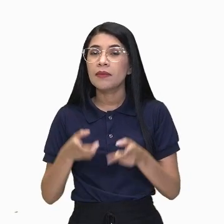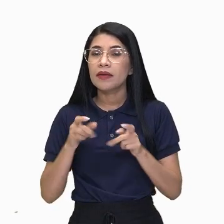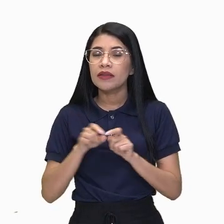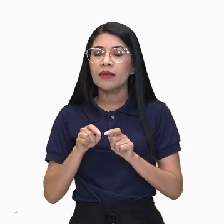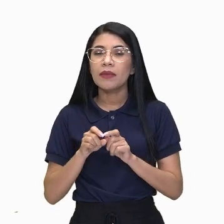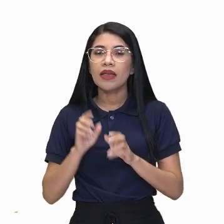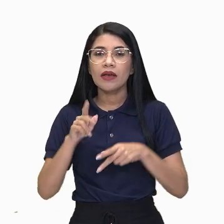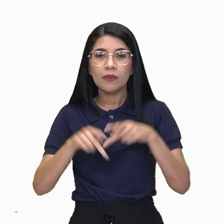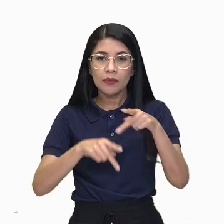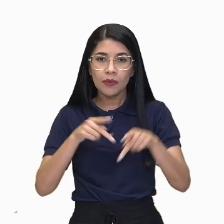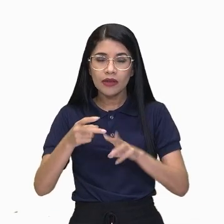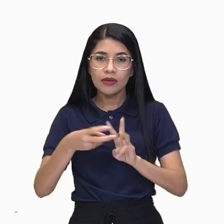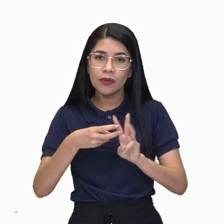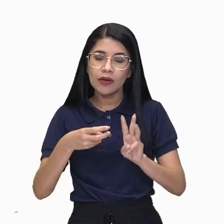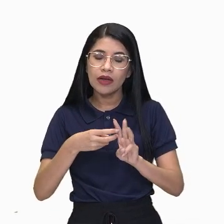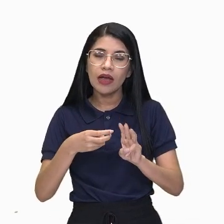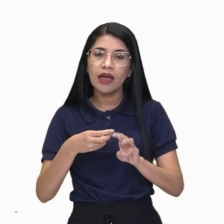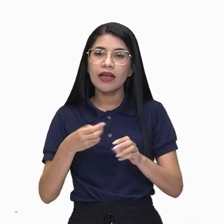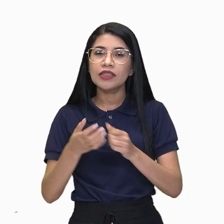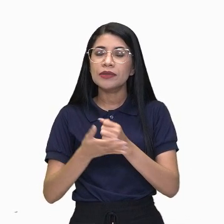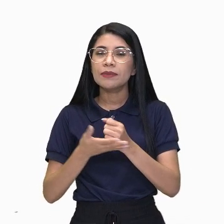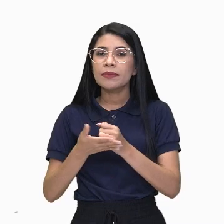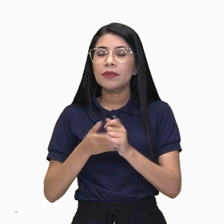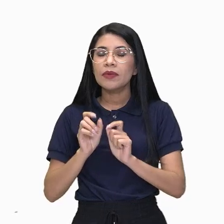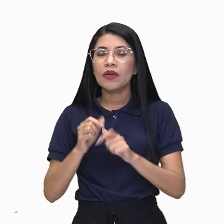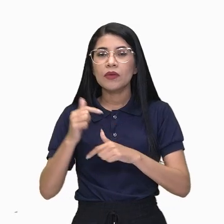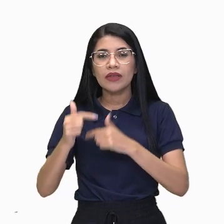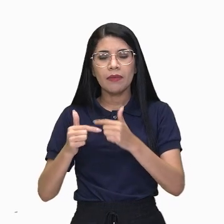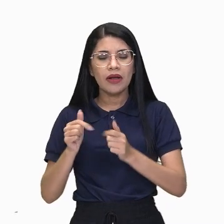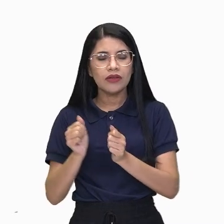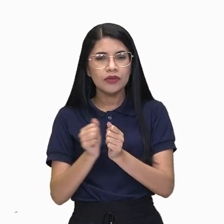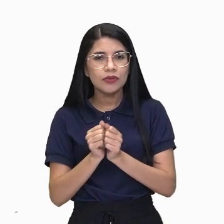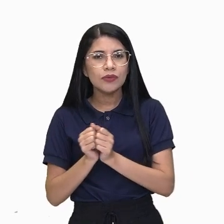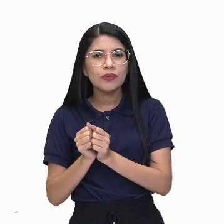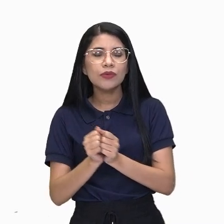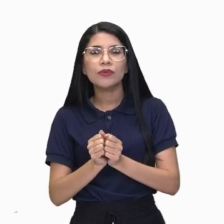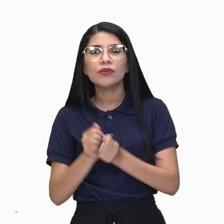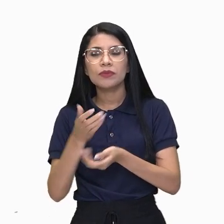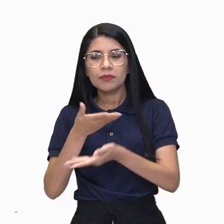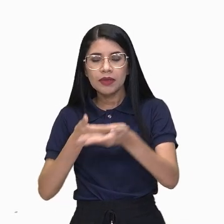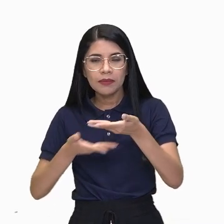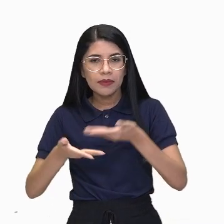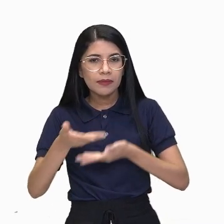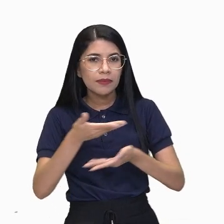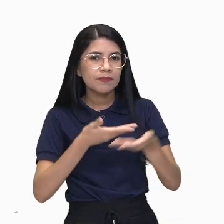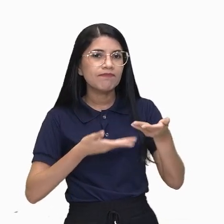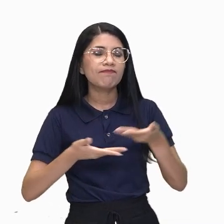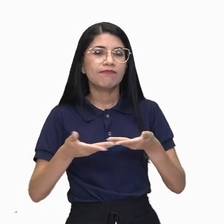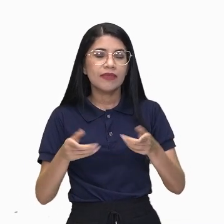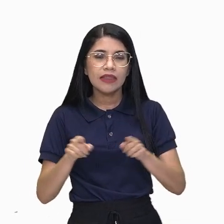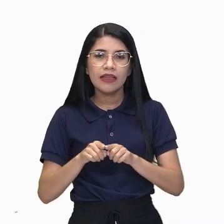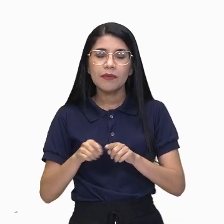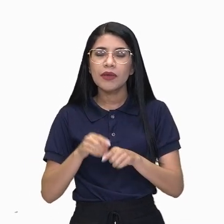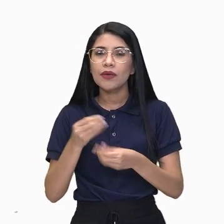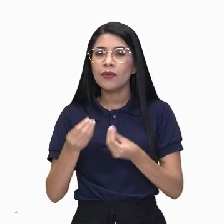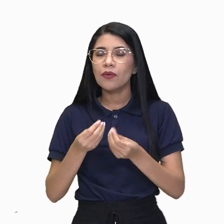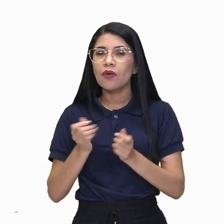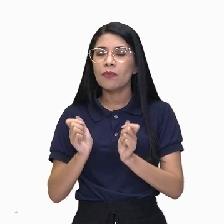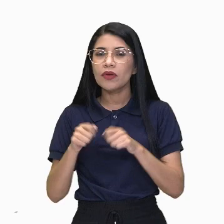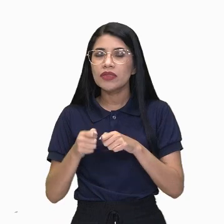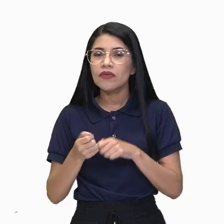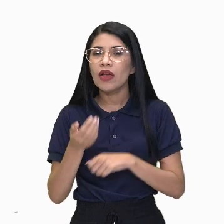originárias aqui, que se baseia na coletividade, se baseia na partilha, né, a questão da subsistência, né,